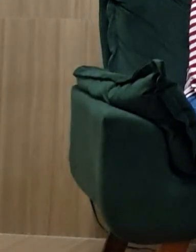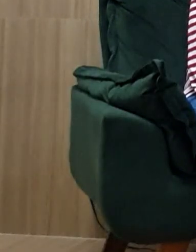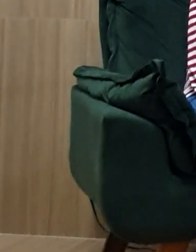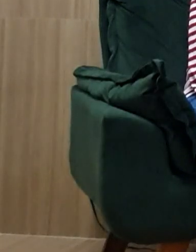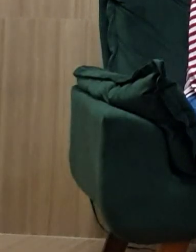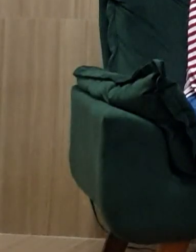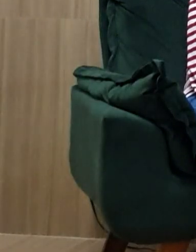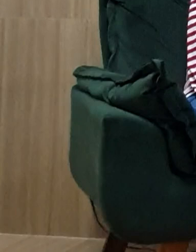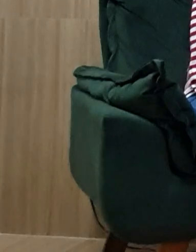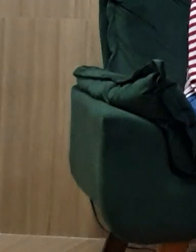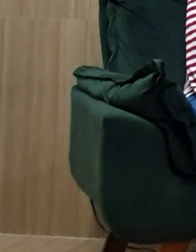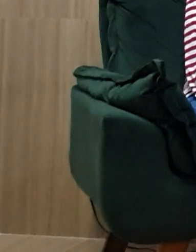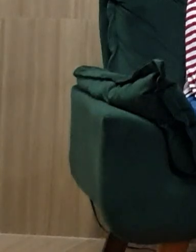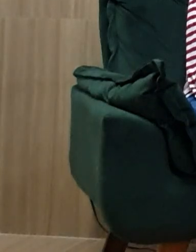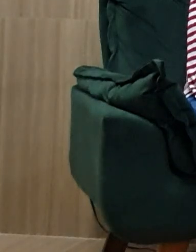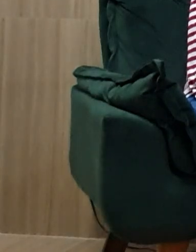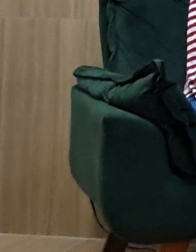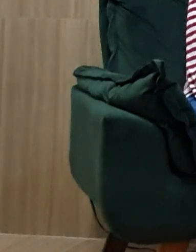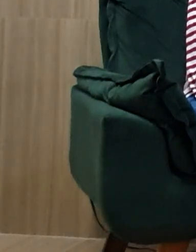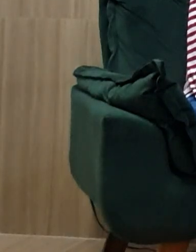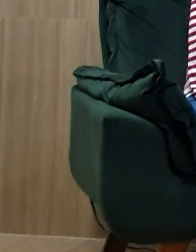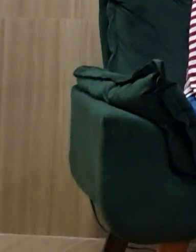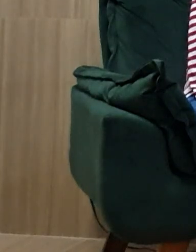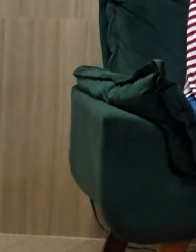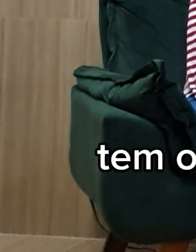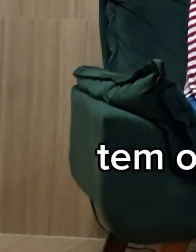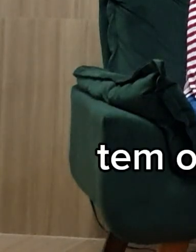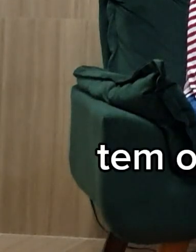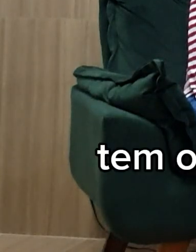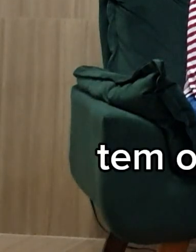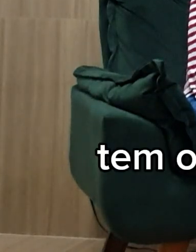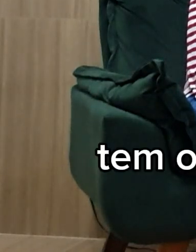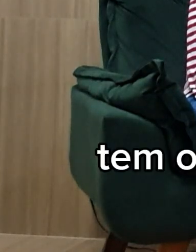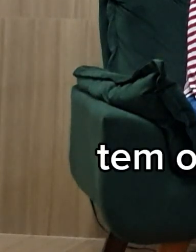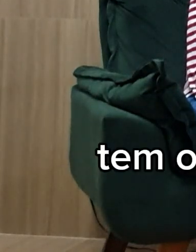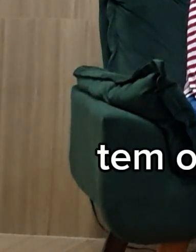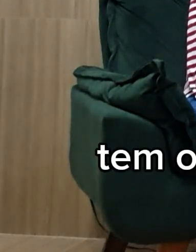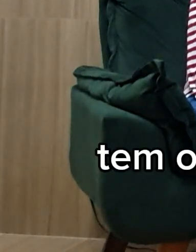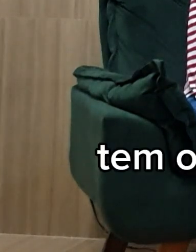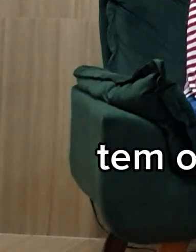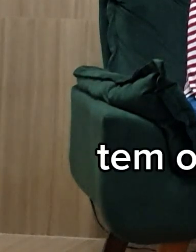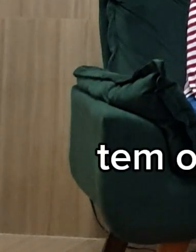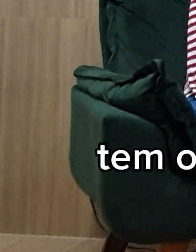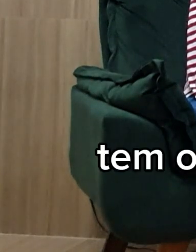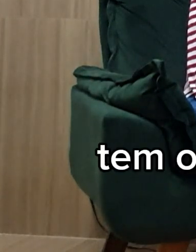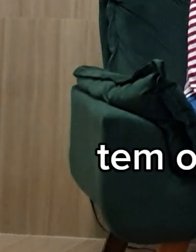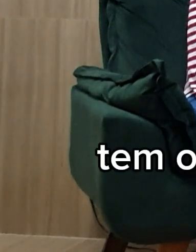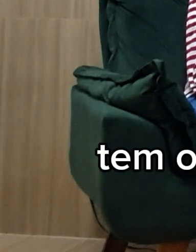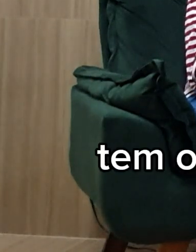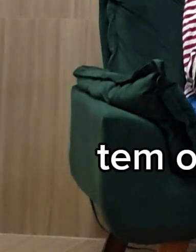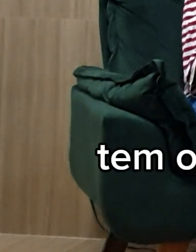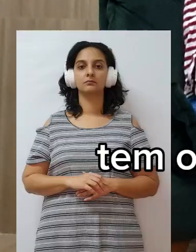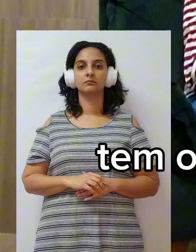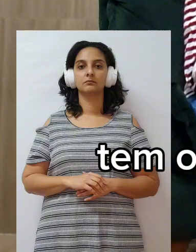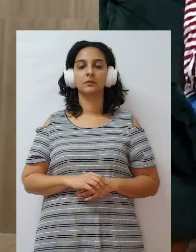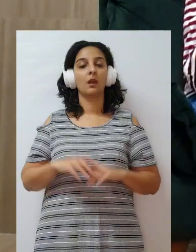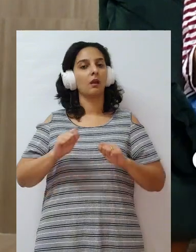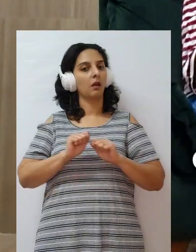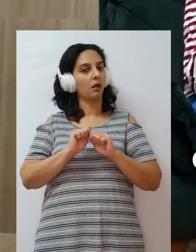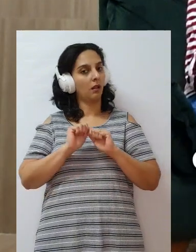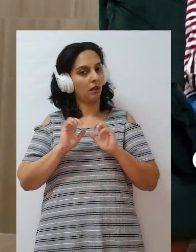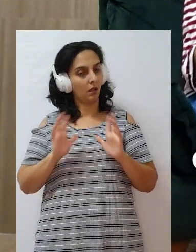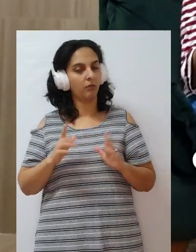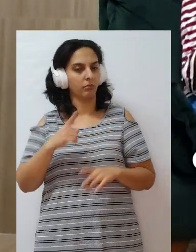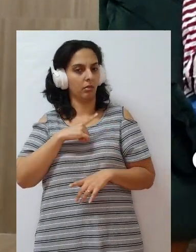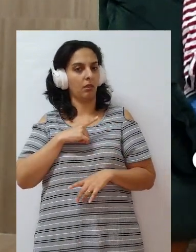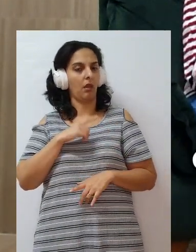você. Sendo que tem a língua, né? Sim. Tem outras formas de poder também utilizar a comunicação. Claro que tem